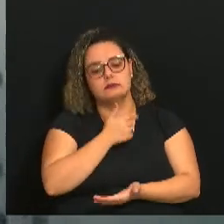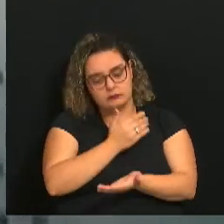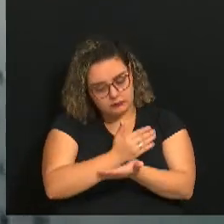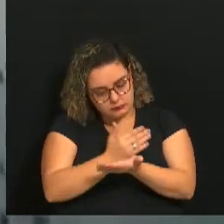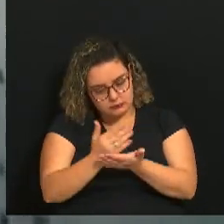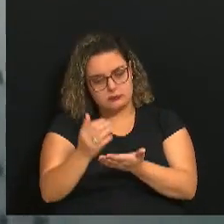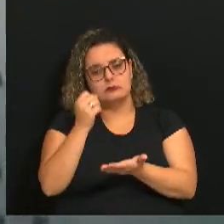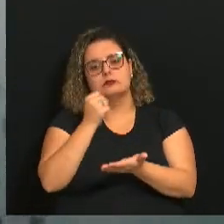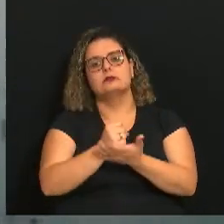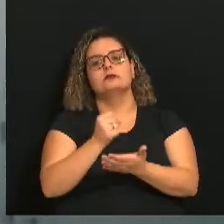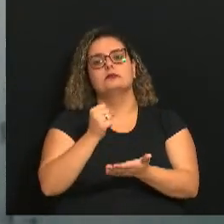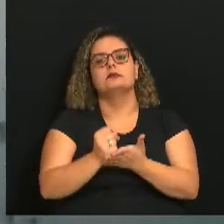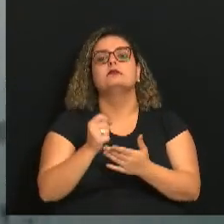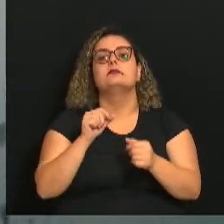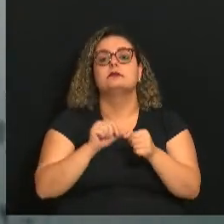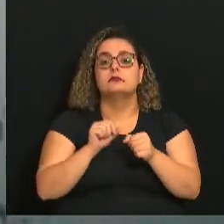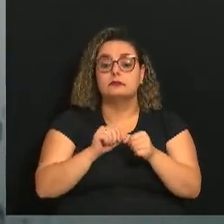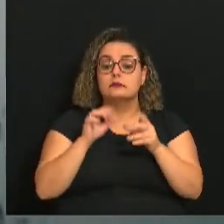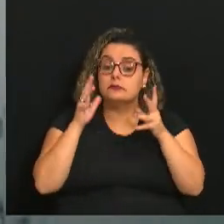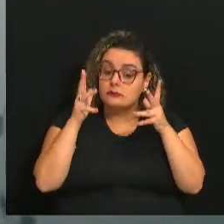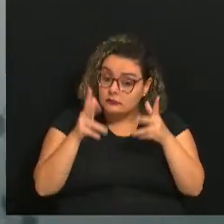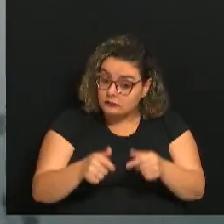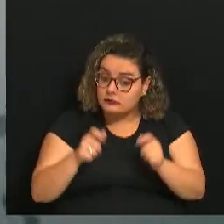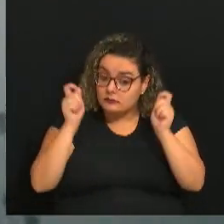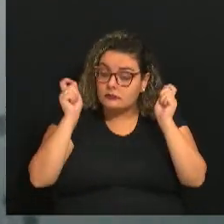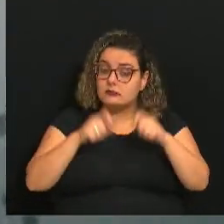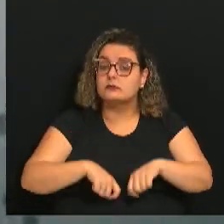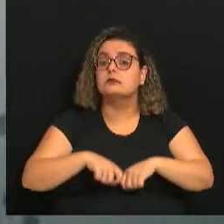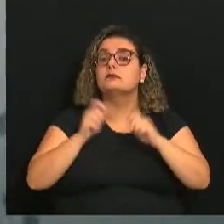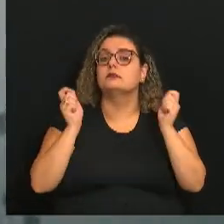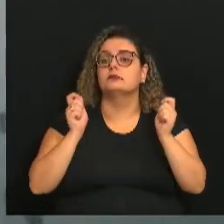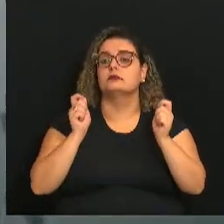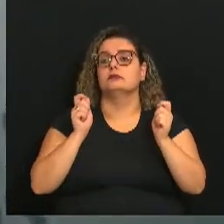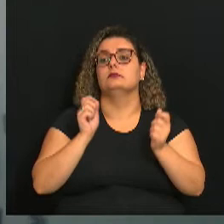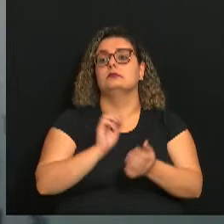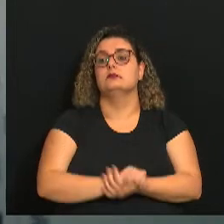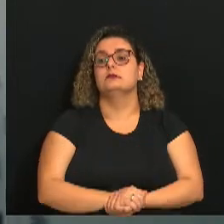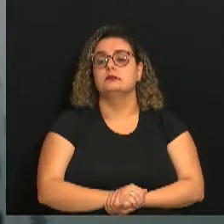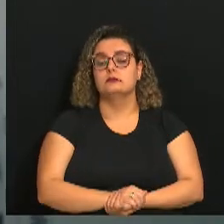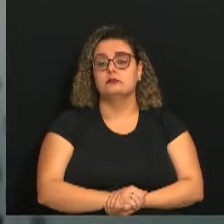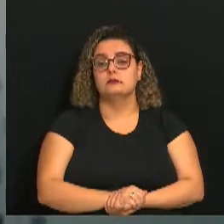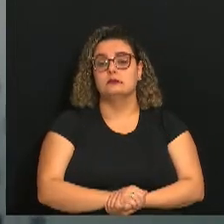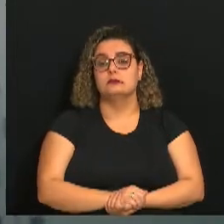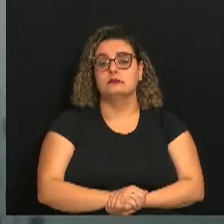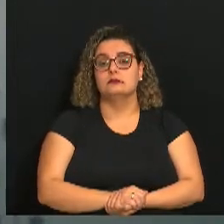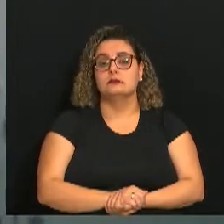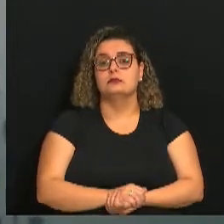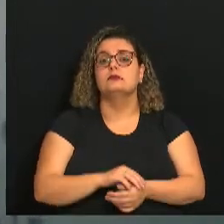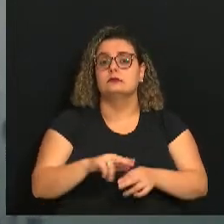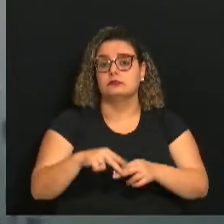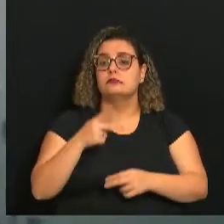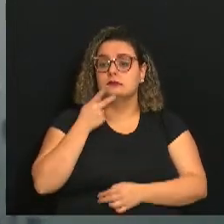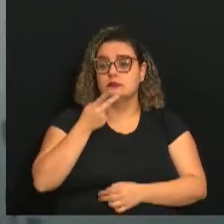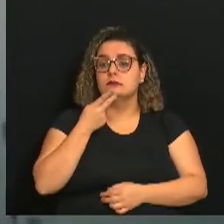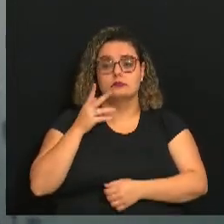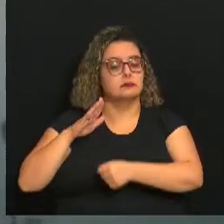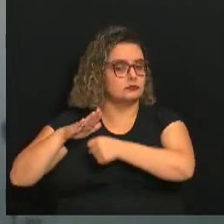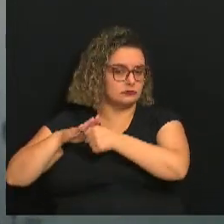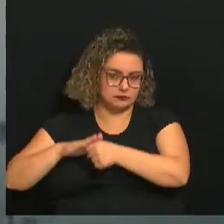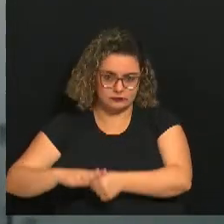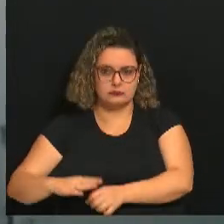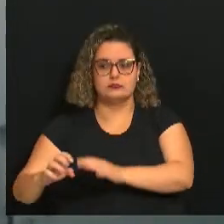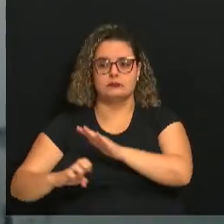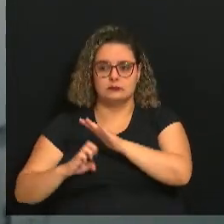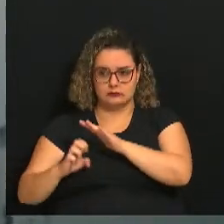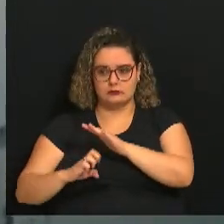fazendo tudo o que nos cabe, que é possível para... Por isso que, quando eu digo a punição da empresa, a gente tem que esperar